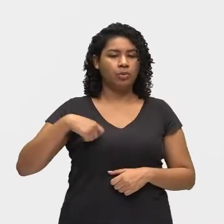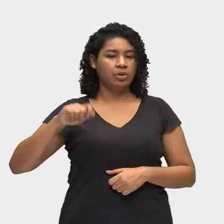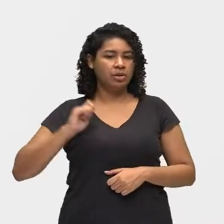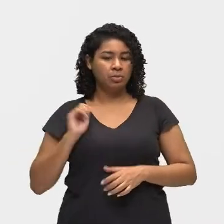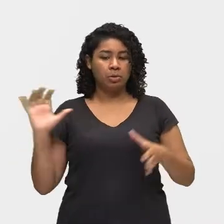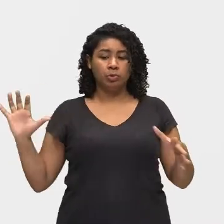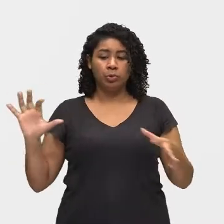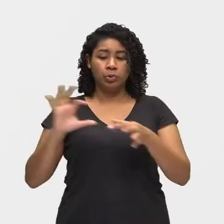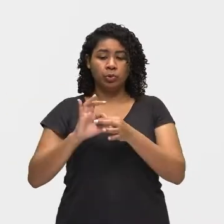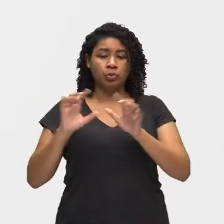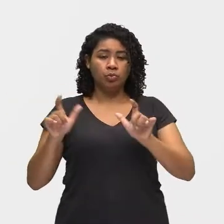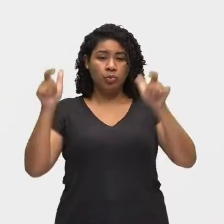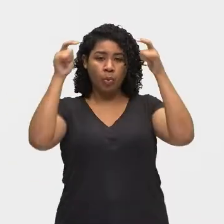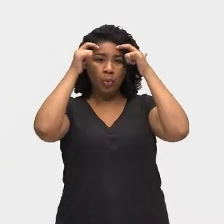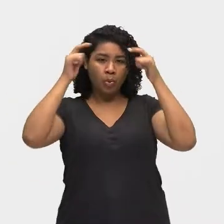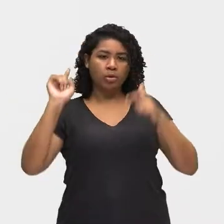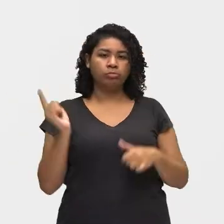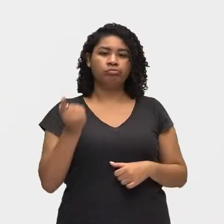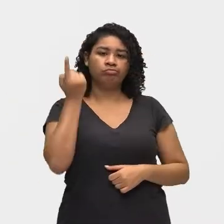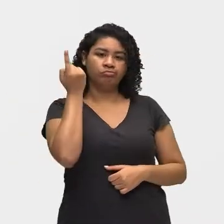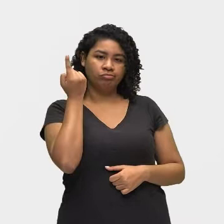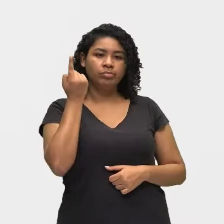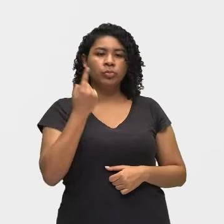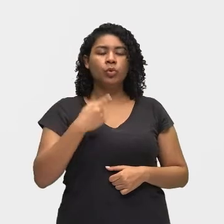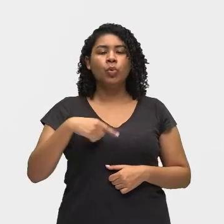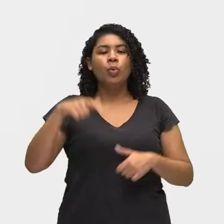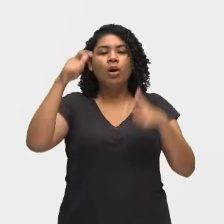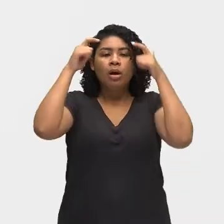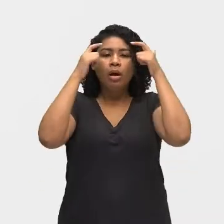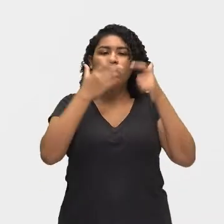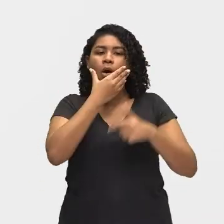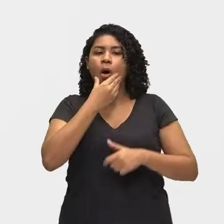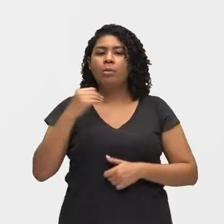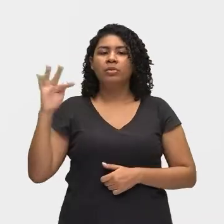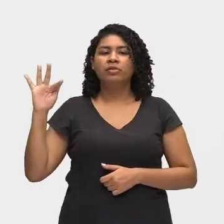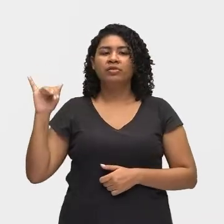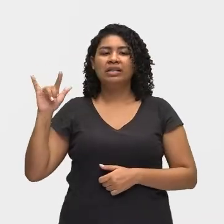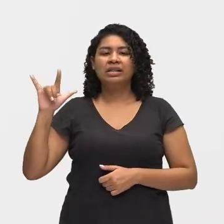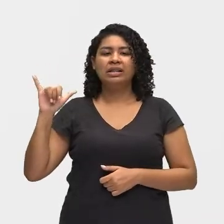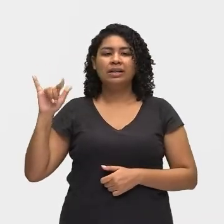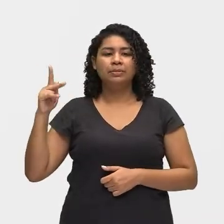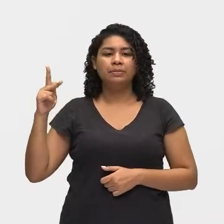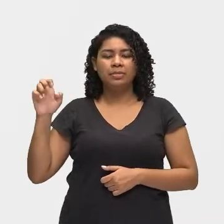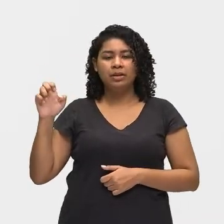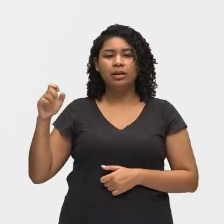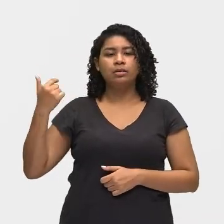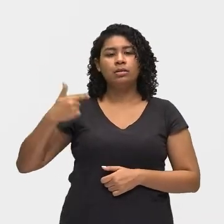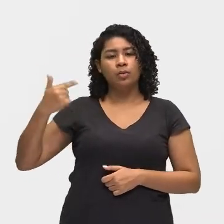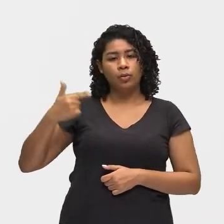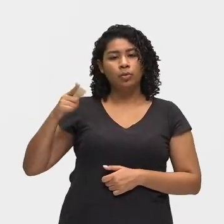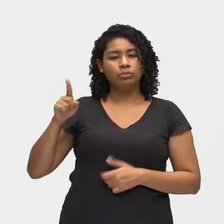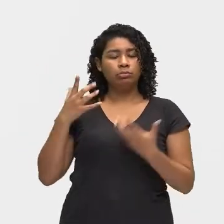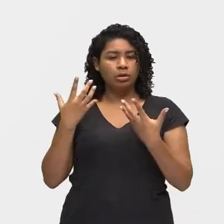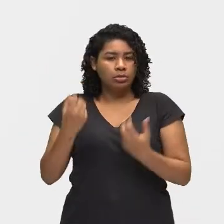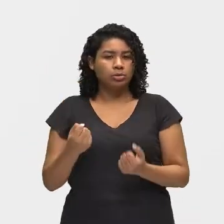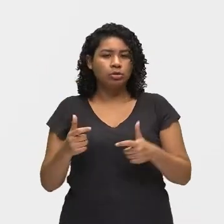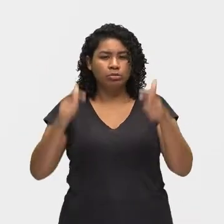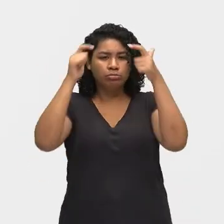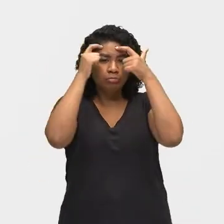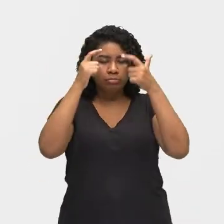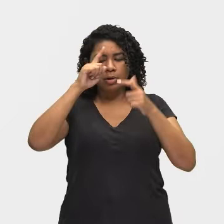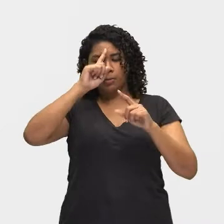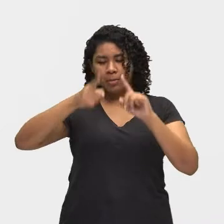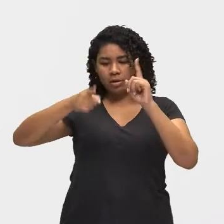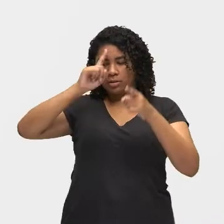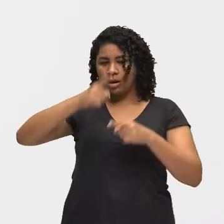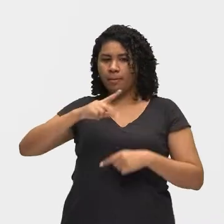uma única coroa ali, né? No caso, o rei Filipe II vai assumir a coroa tanto de Portugal quanto de Espanha, porque